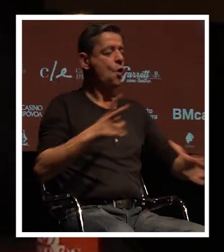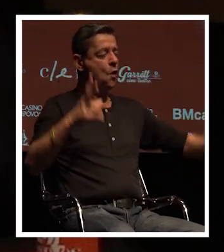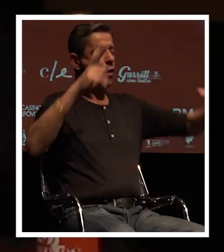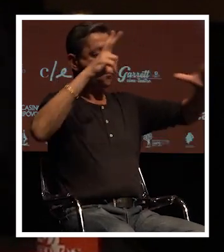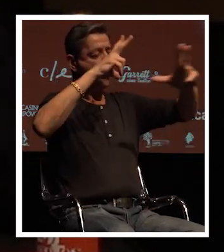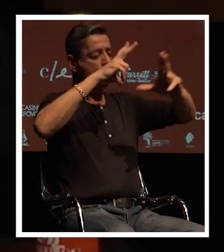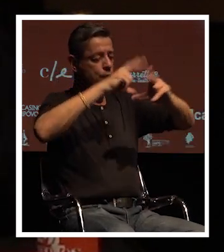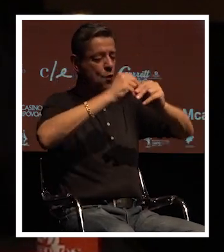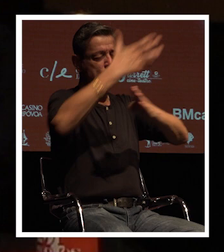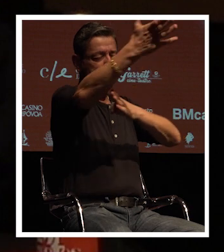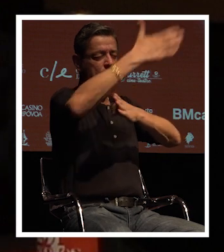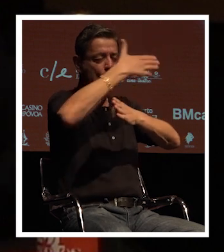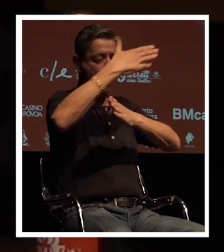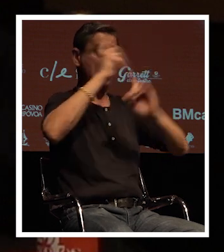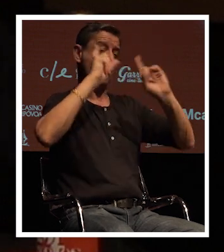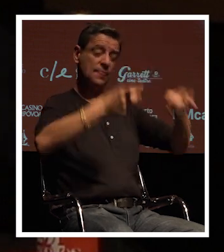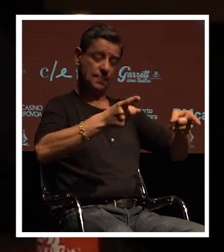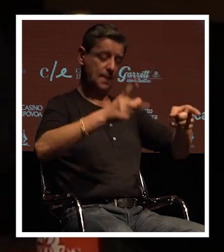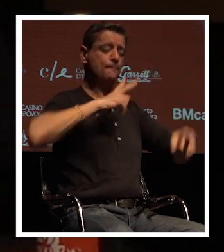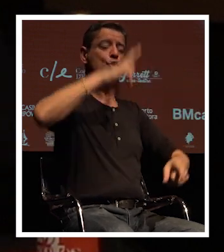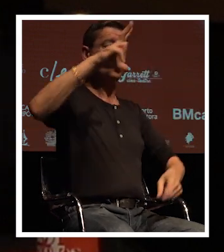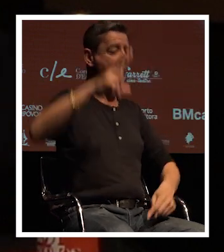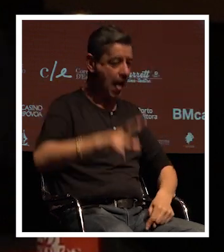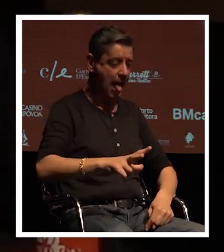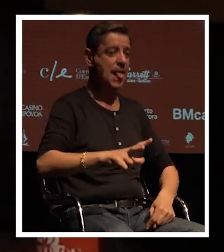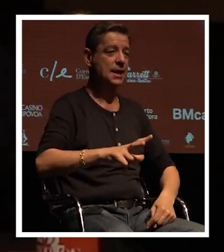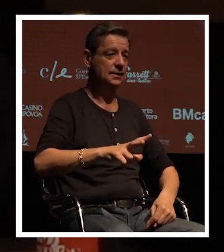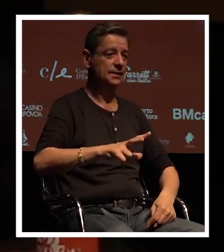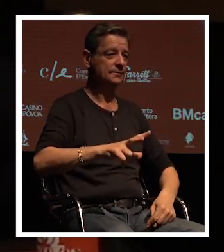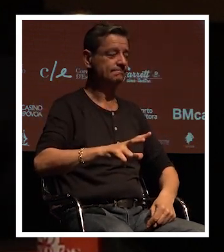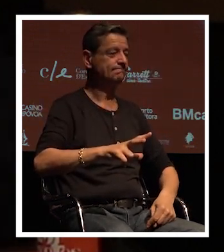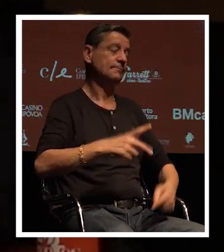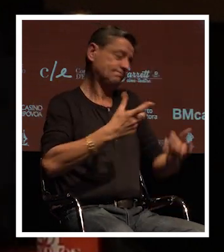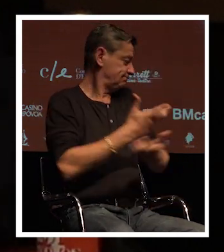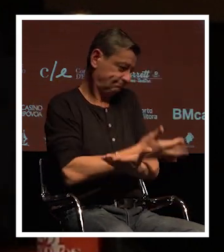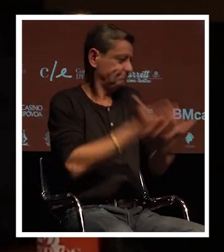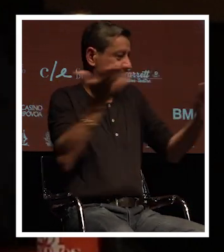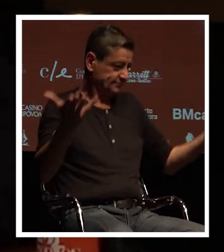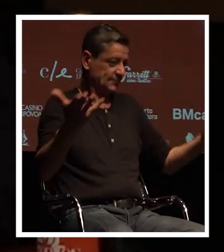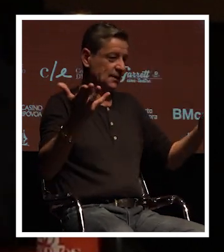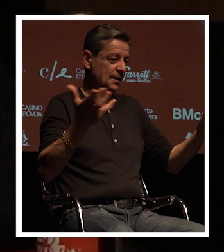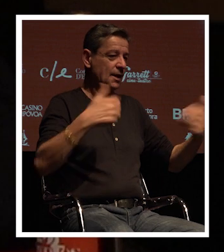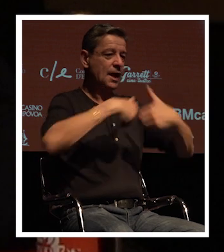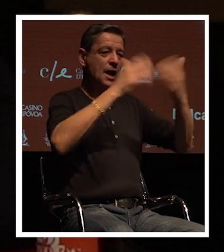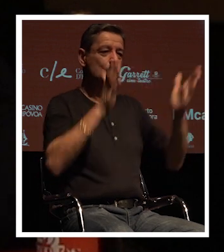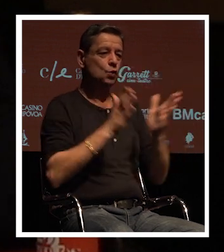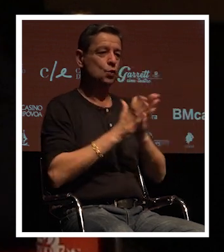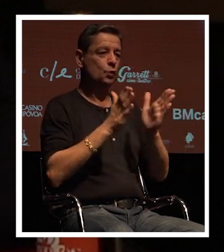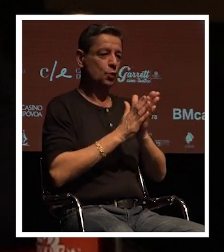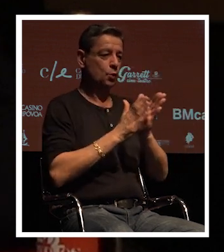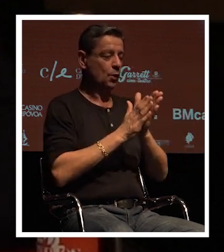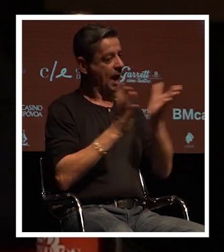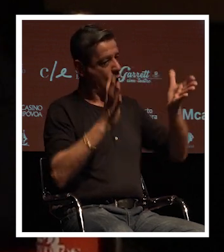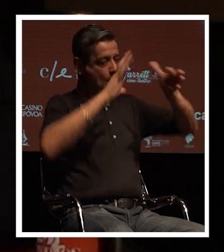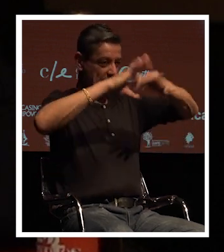de novo esplendor de Portugal etc não é e e e tudo isto é compatível